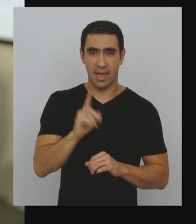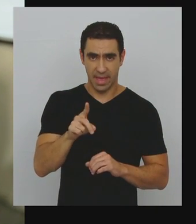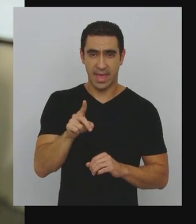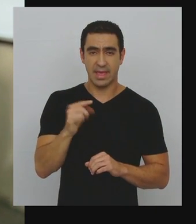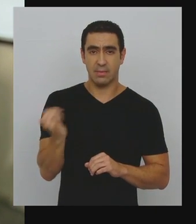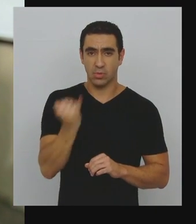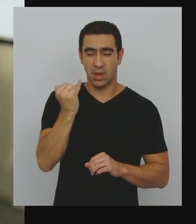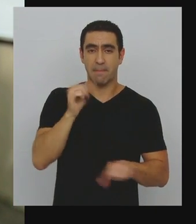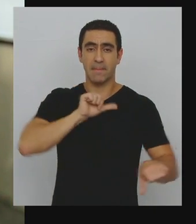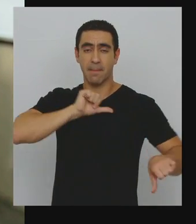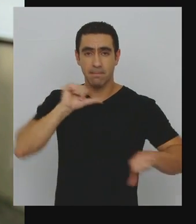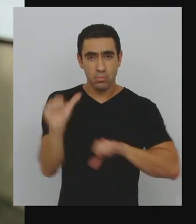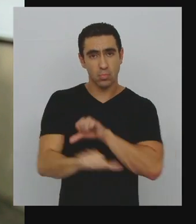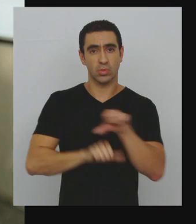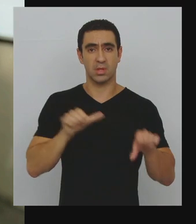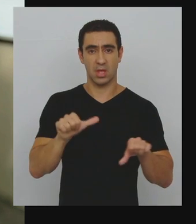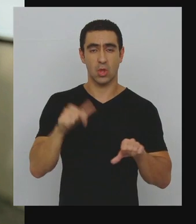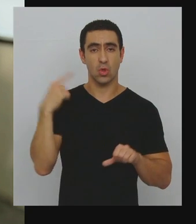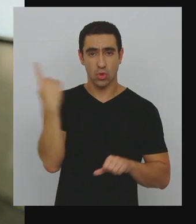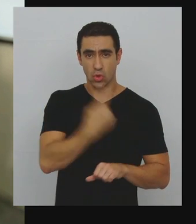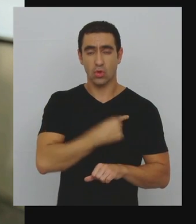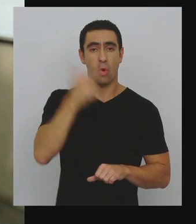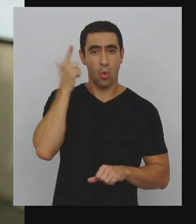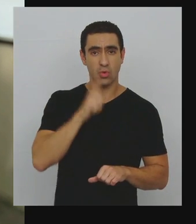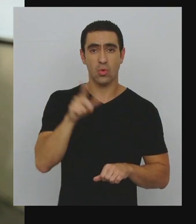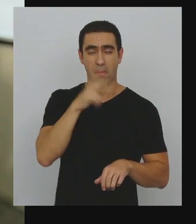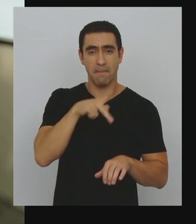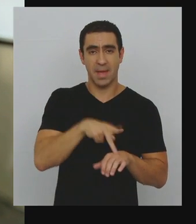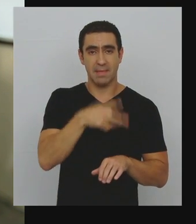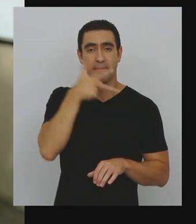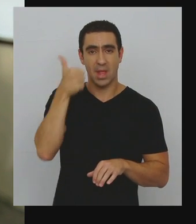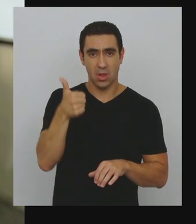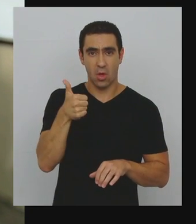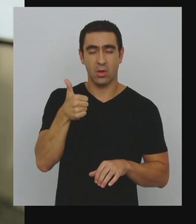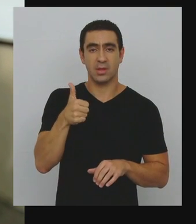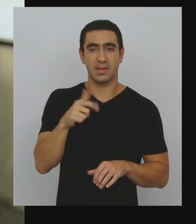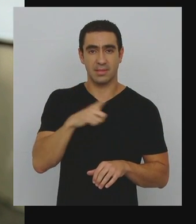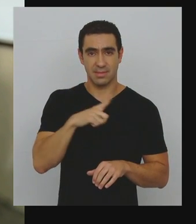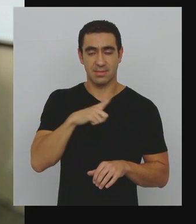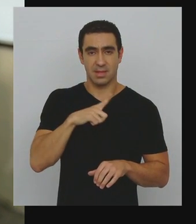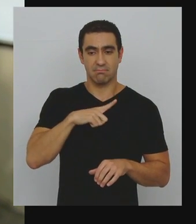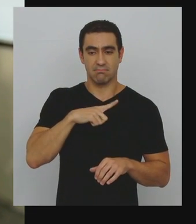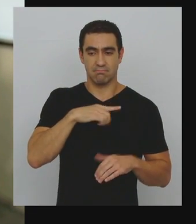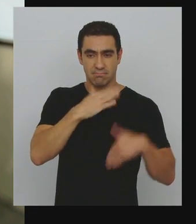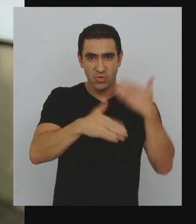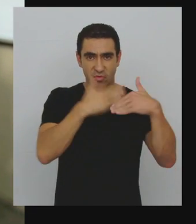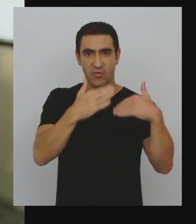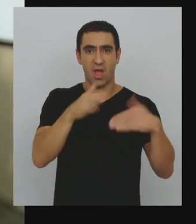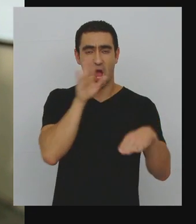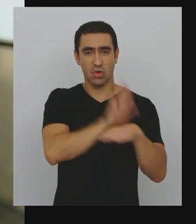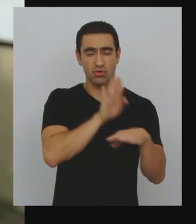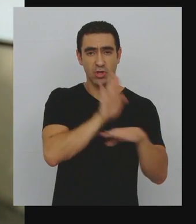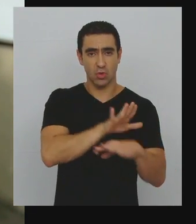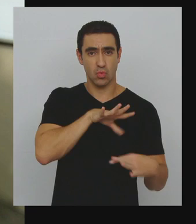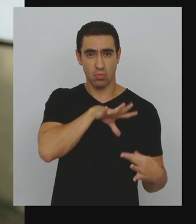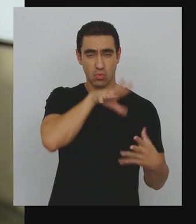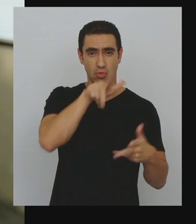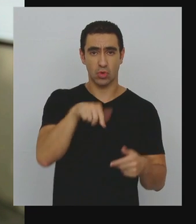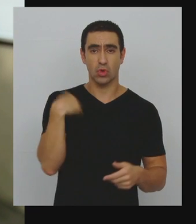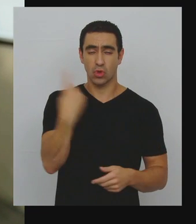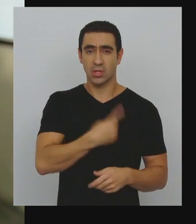a bandeira para a transformação, para a gente conseguir ter um país melhor, mas bem posicionado internamente e contribuindo para o planeta,